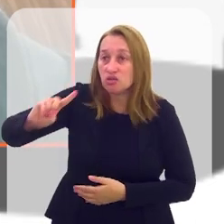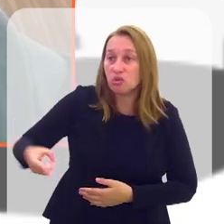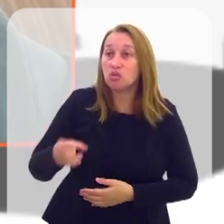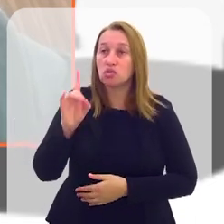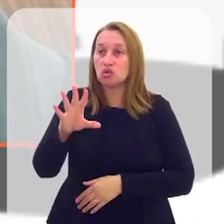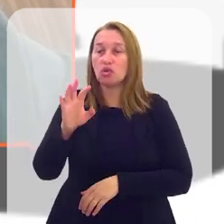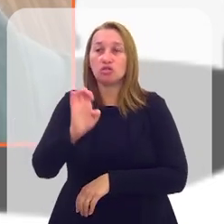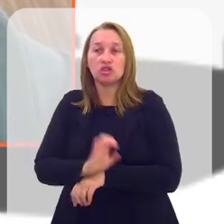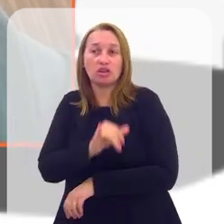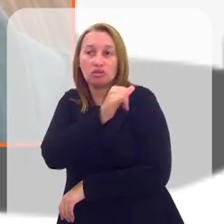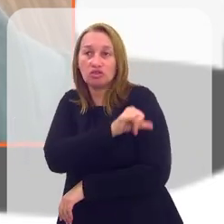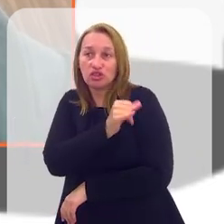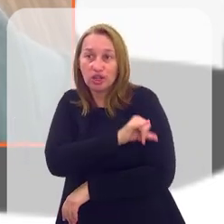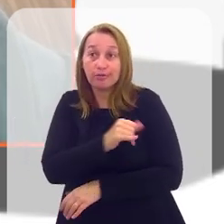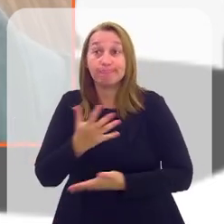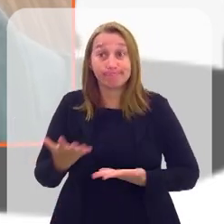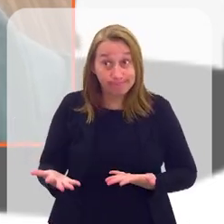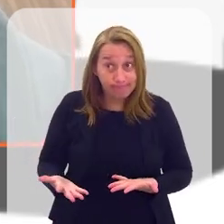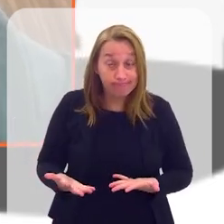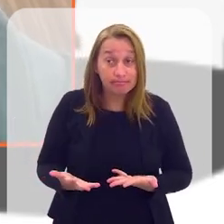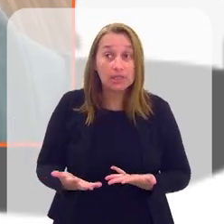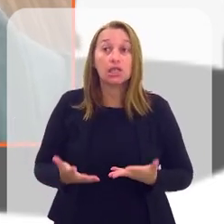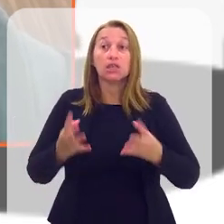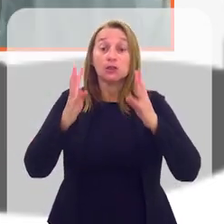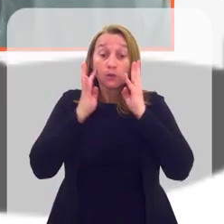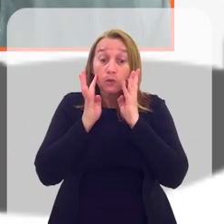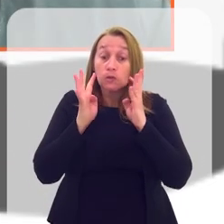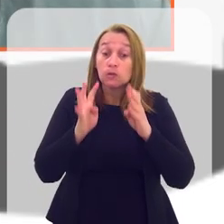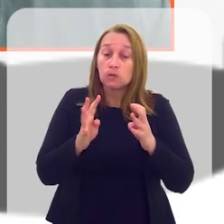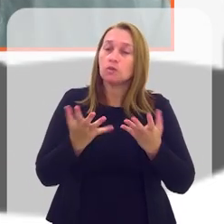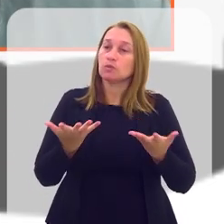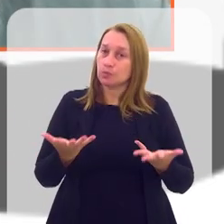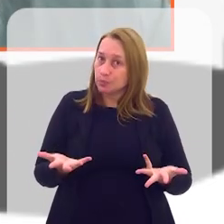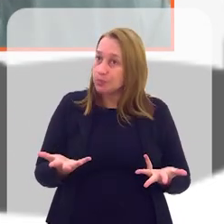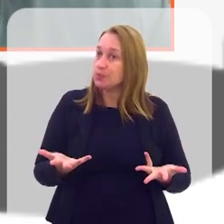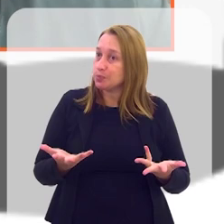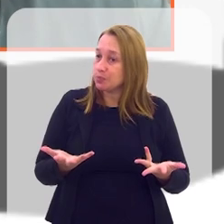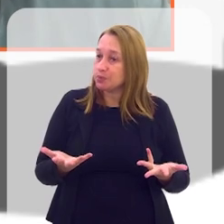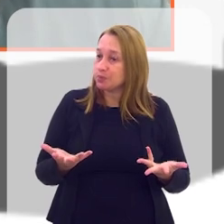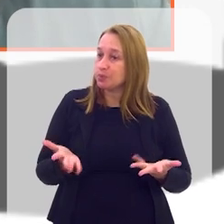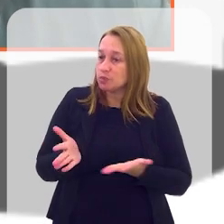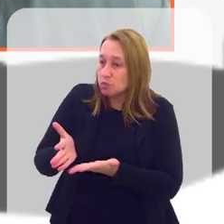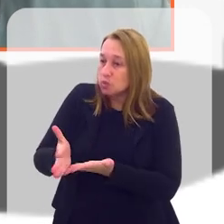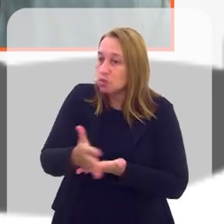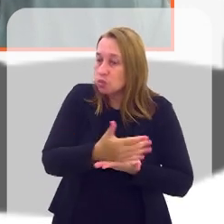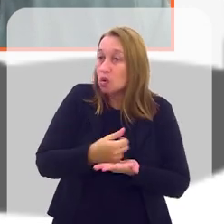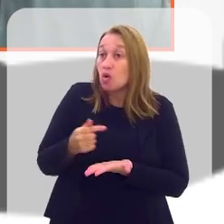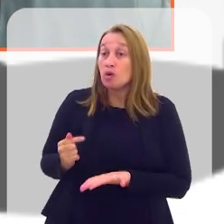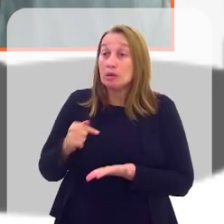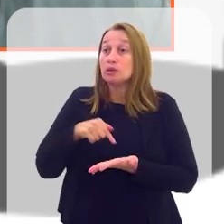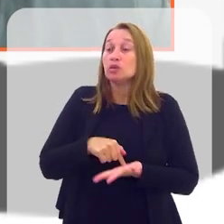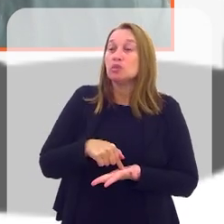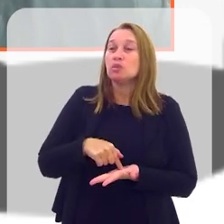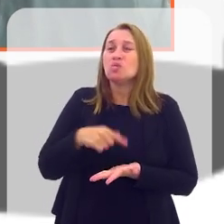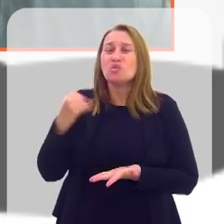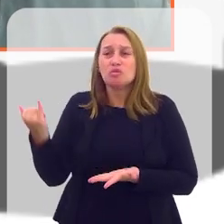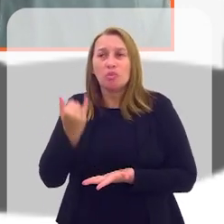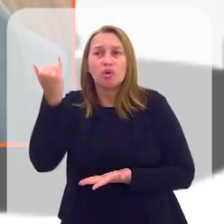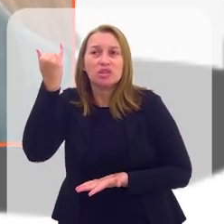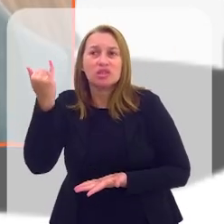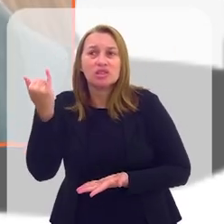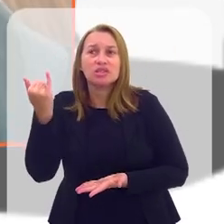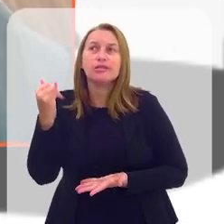estado do Rio de Janeiro. É realmente um dado que chama muita atenção. O ideal seria